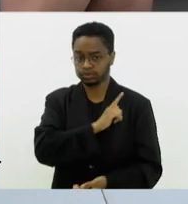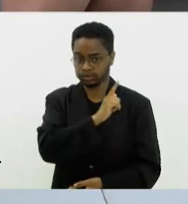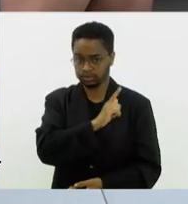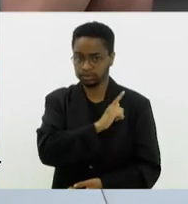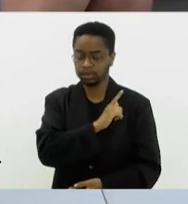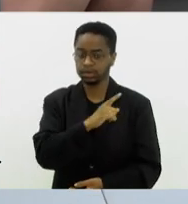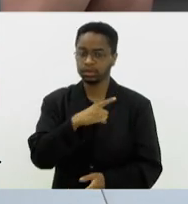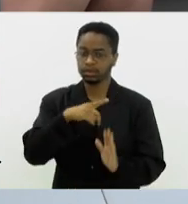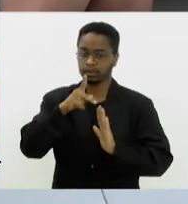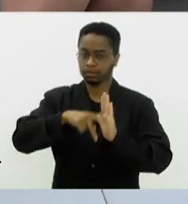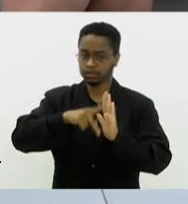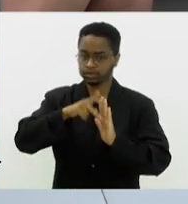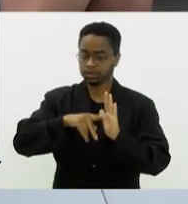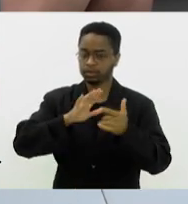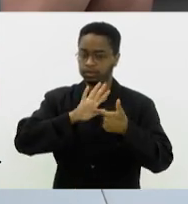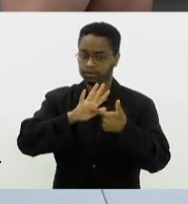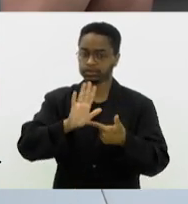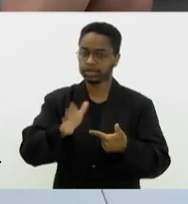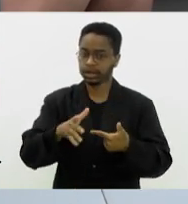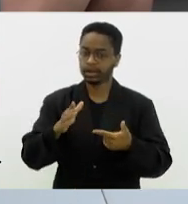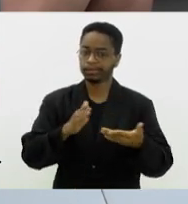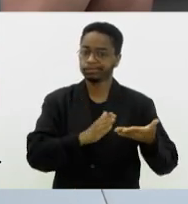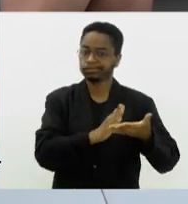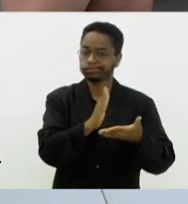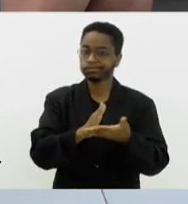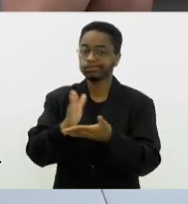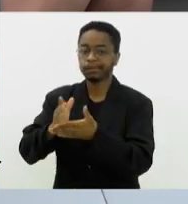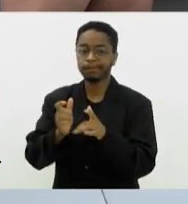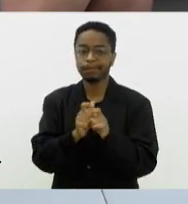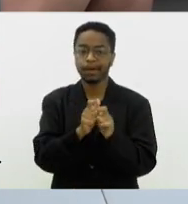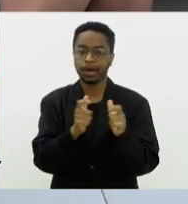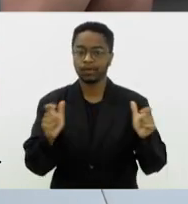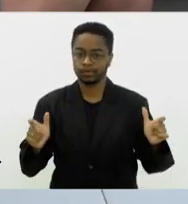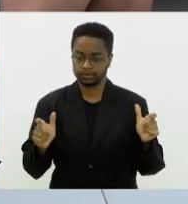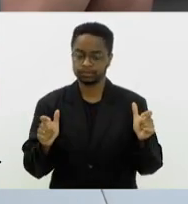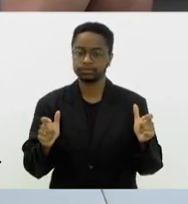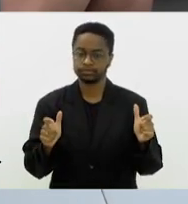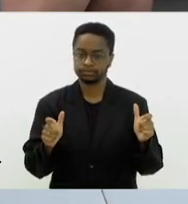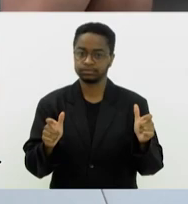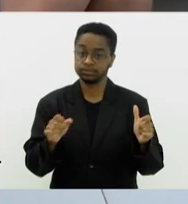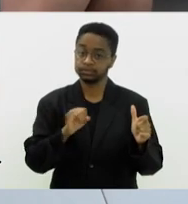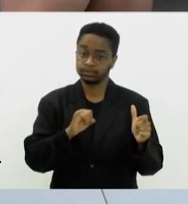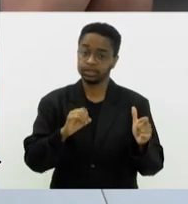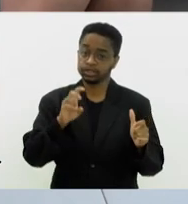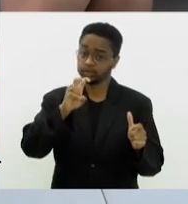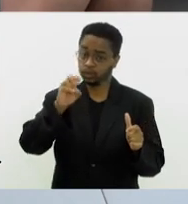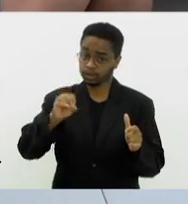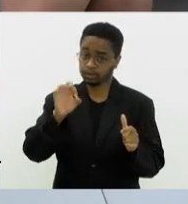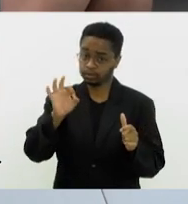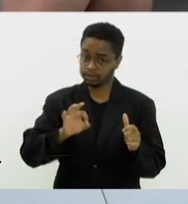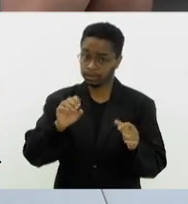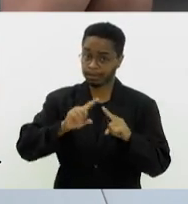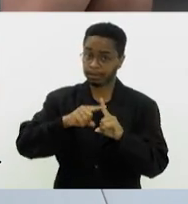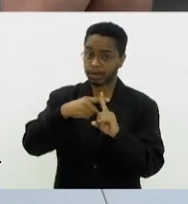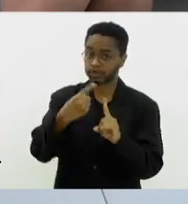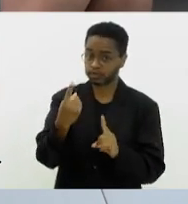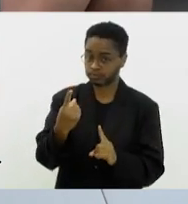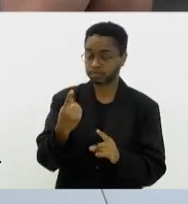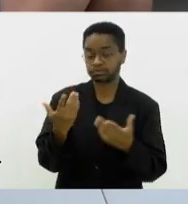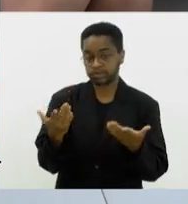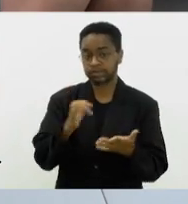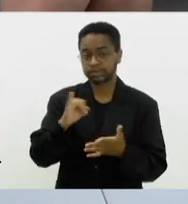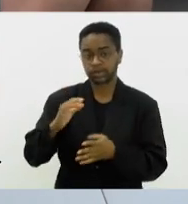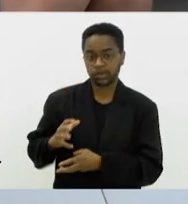naquele projeto, tudo é aprovado por maioria absoluta. Maioria absoluta, 50% mais um. Sim. E se eu contar